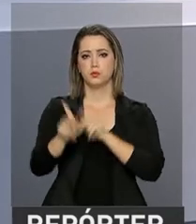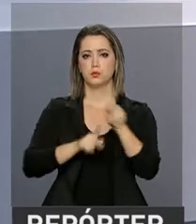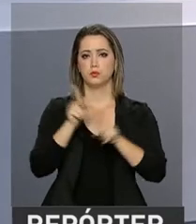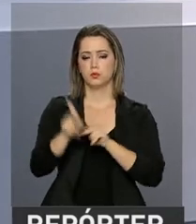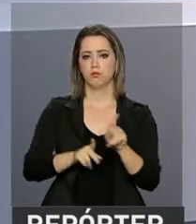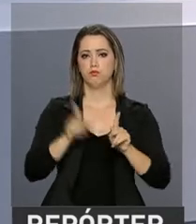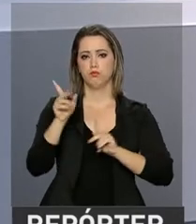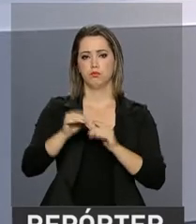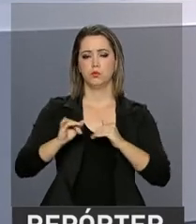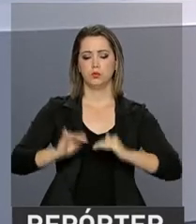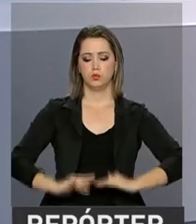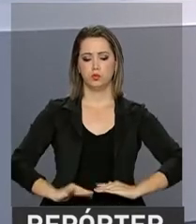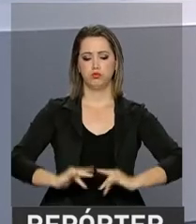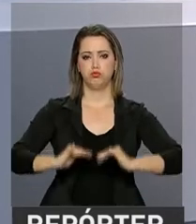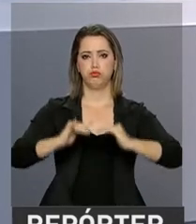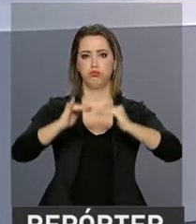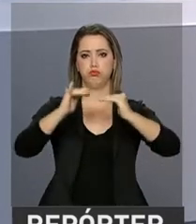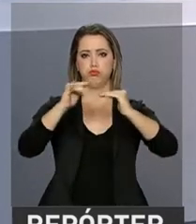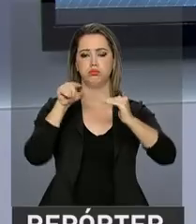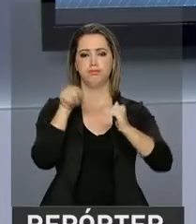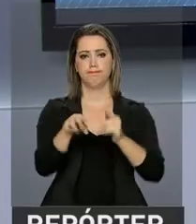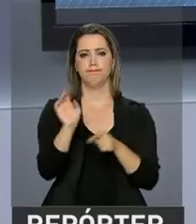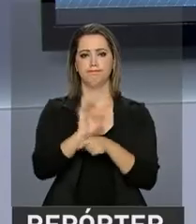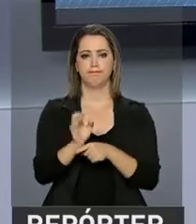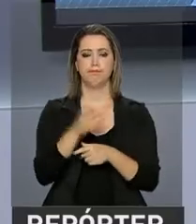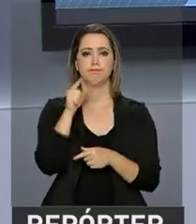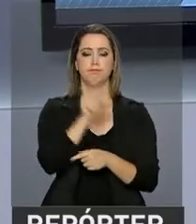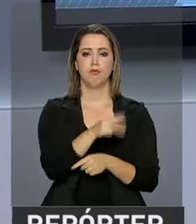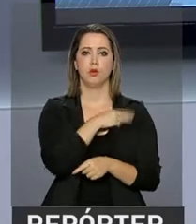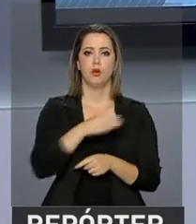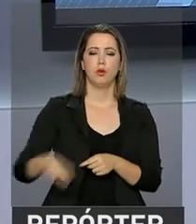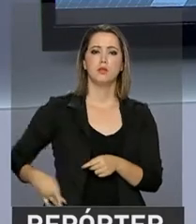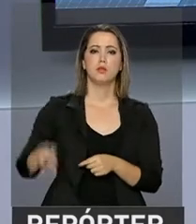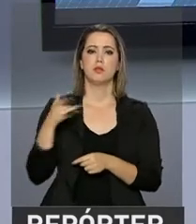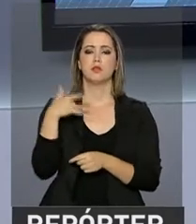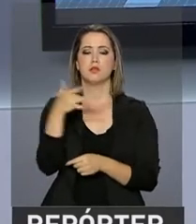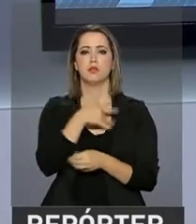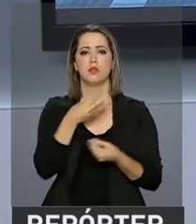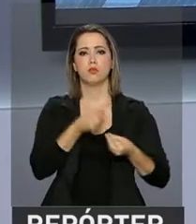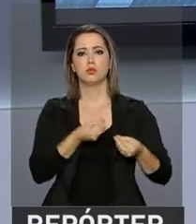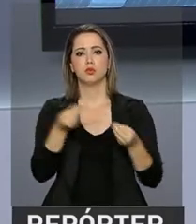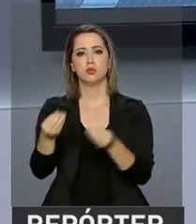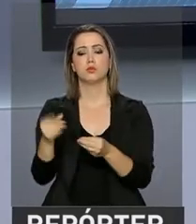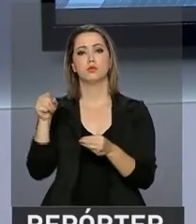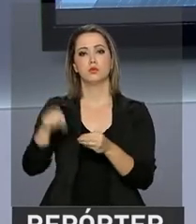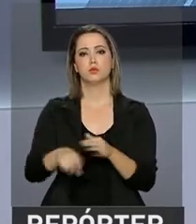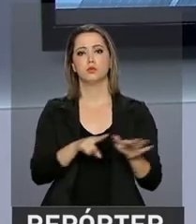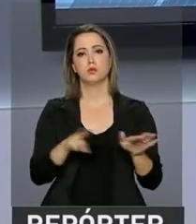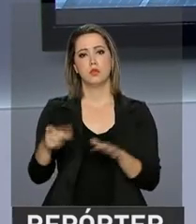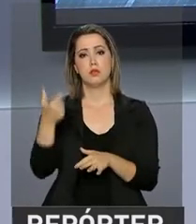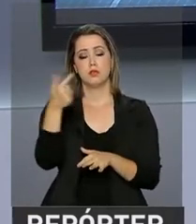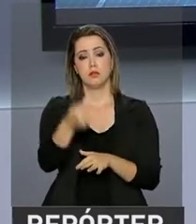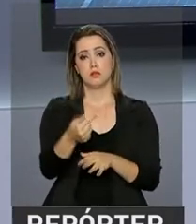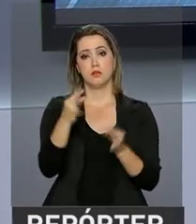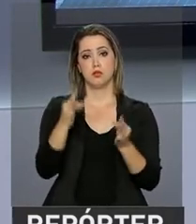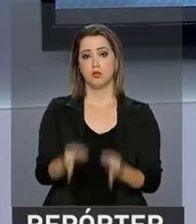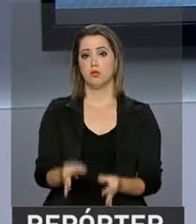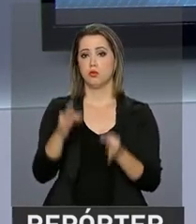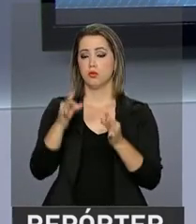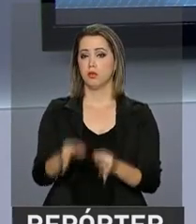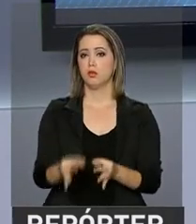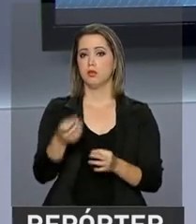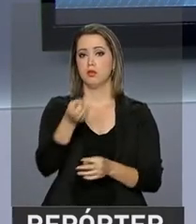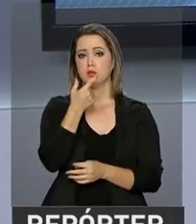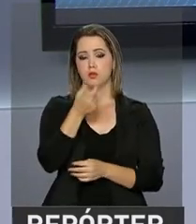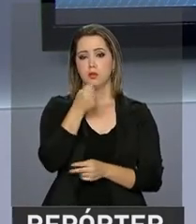atingida pelas enchentes no estado. E o Ministério da Saúde enviou esta semana 7 toneladas de medicamentos para